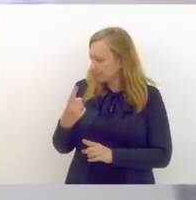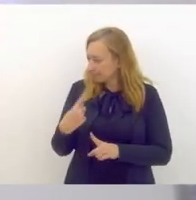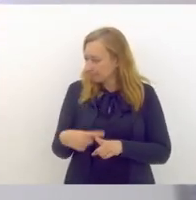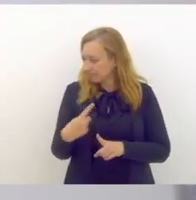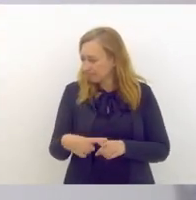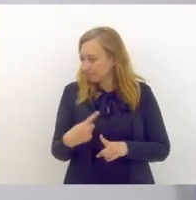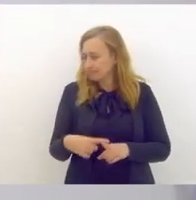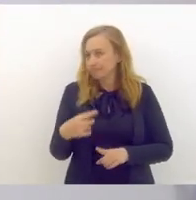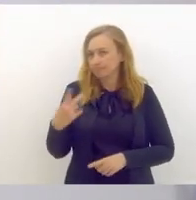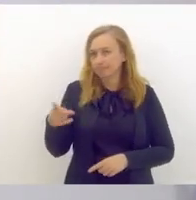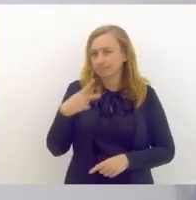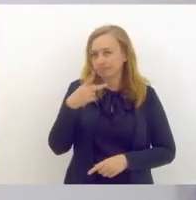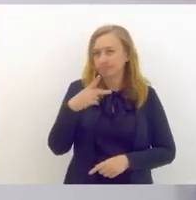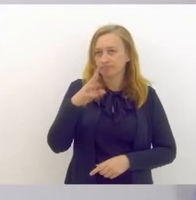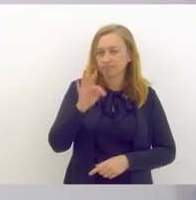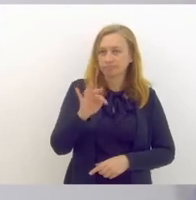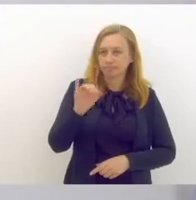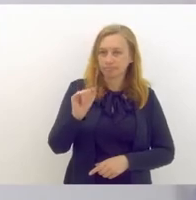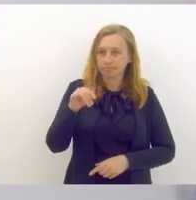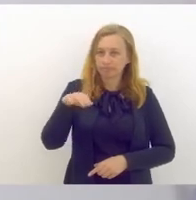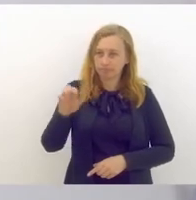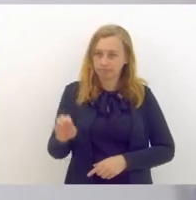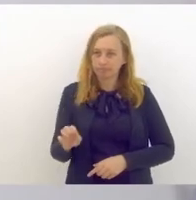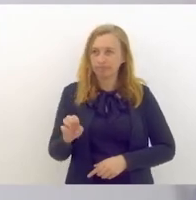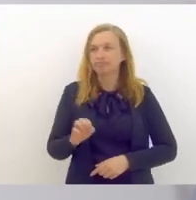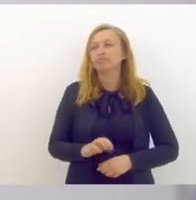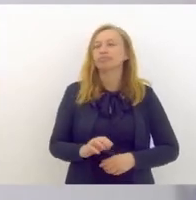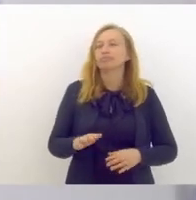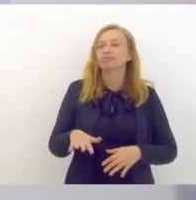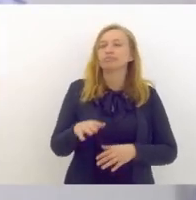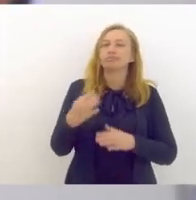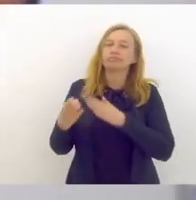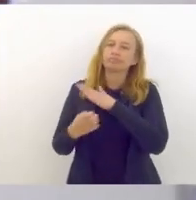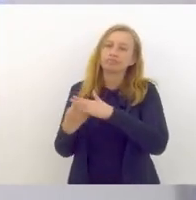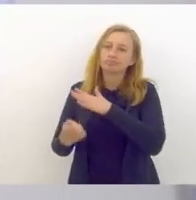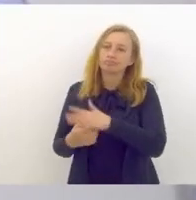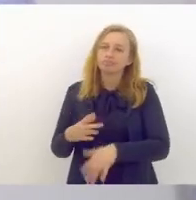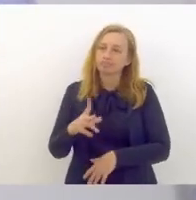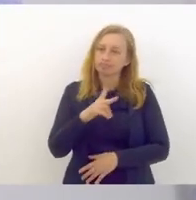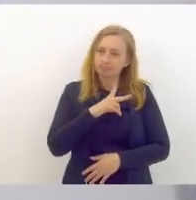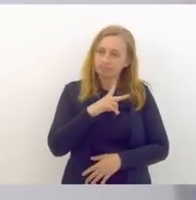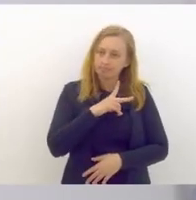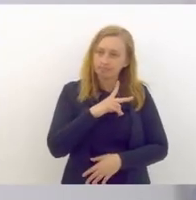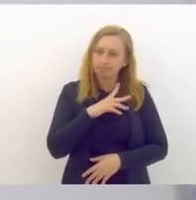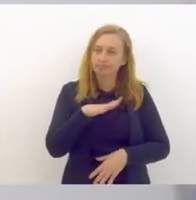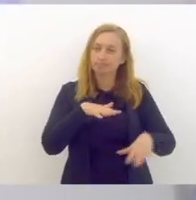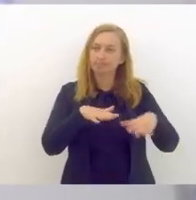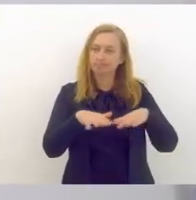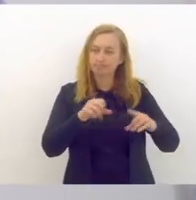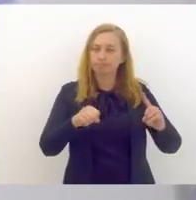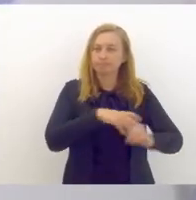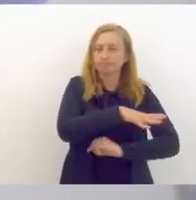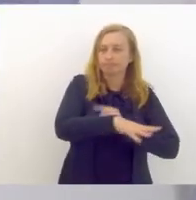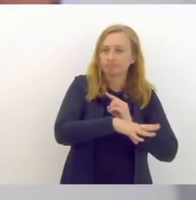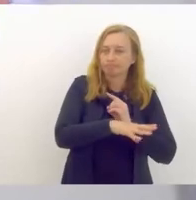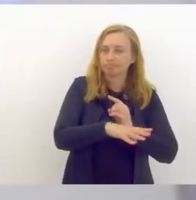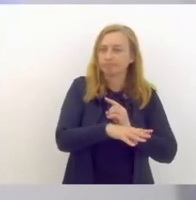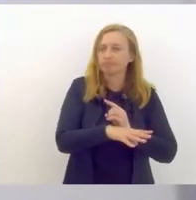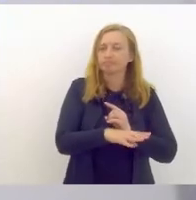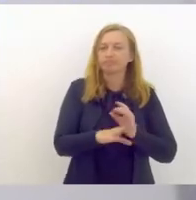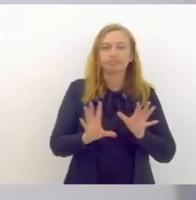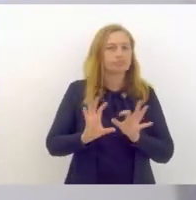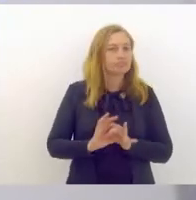da sua fala, Tatiana, e aqui o setor privado, o movimento ambiental, sempre aqui, a casa ouve todo mundo